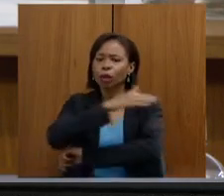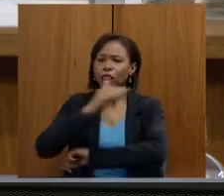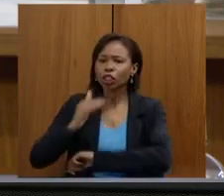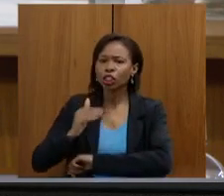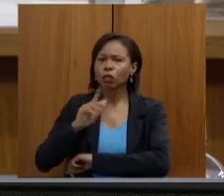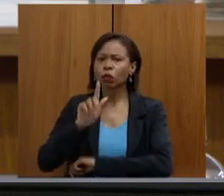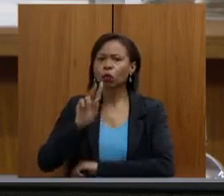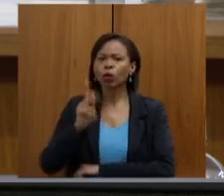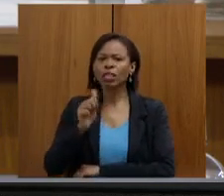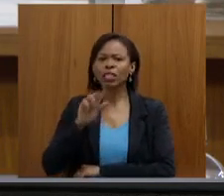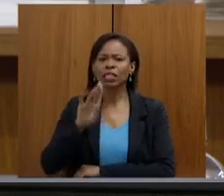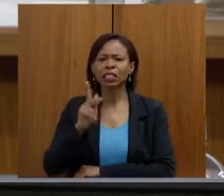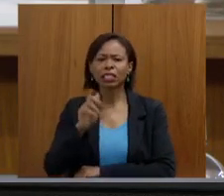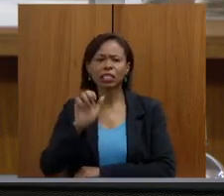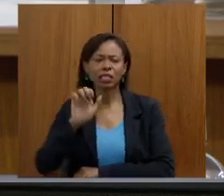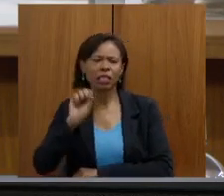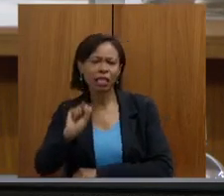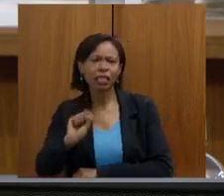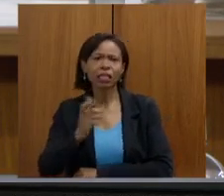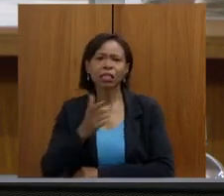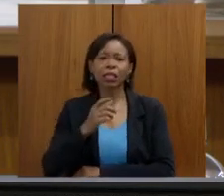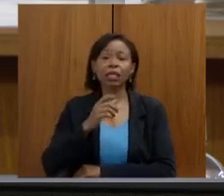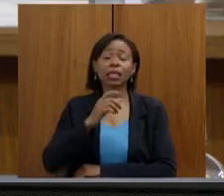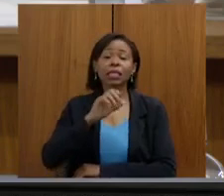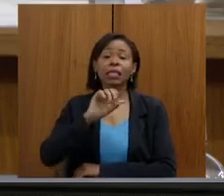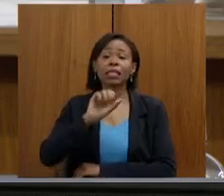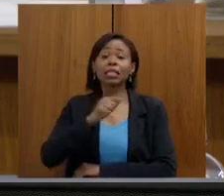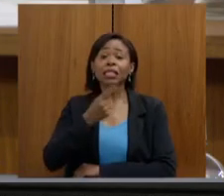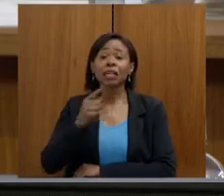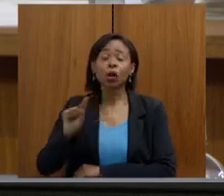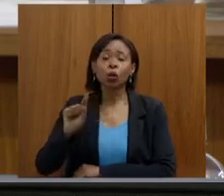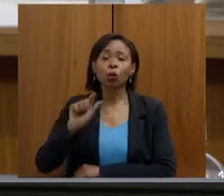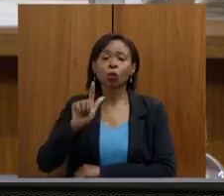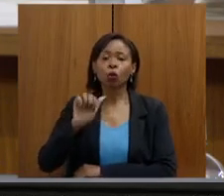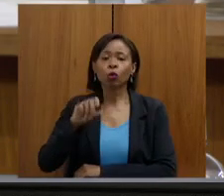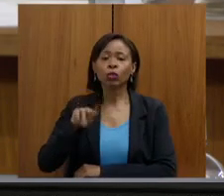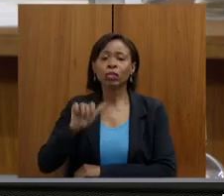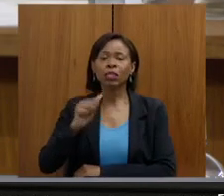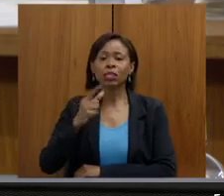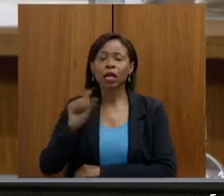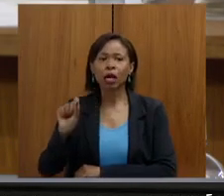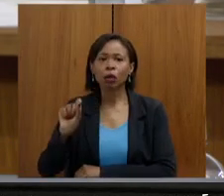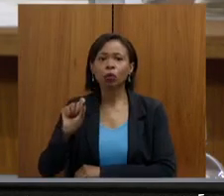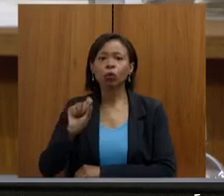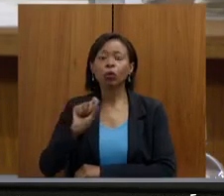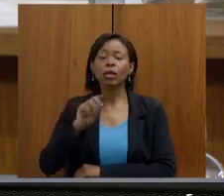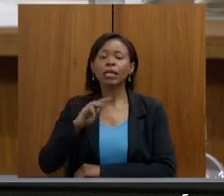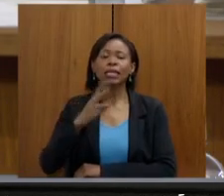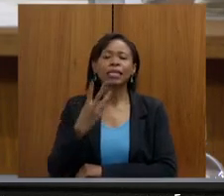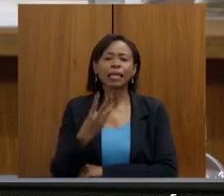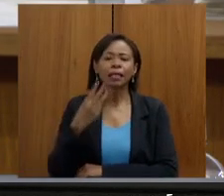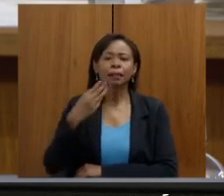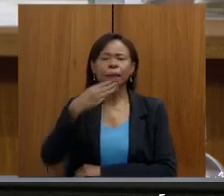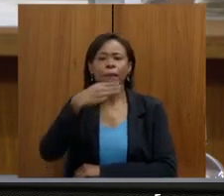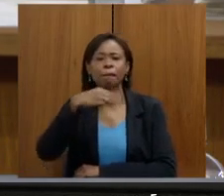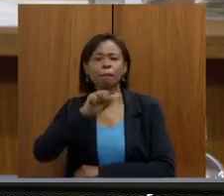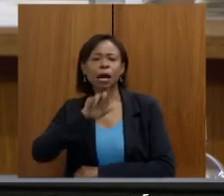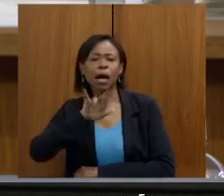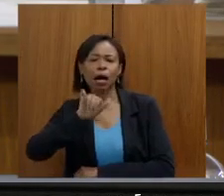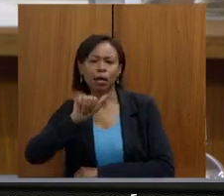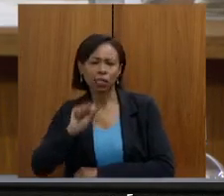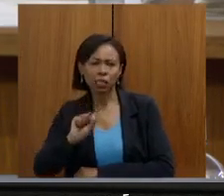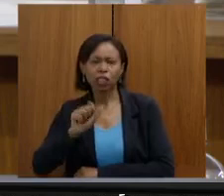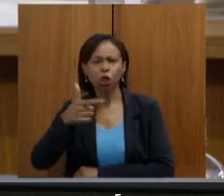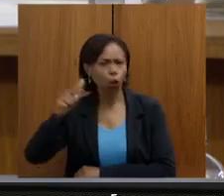ganhães Machado São Gonçalo do Rio Abaixo Três Marias o passe guarda como eu disse a gente já deve inaugurar